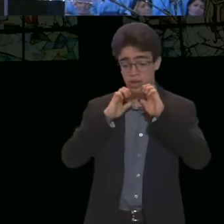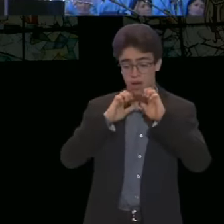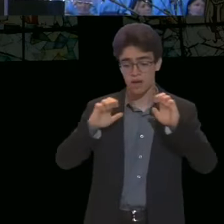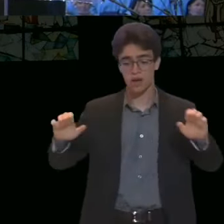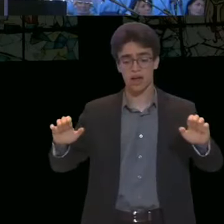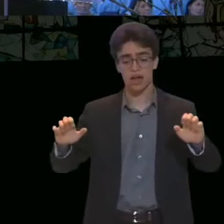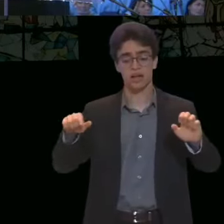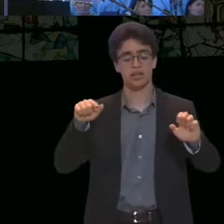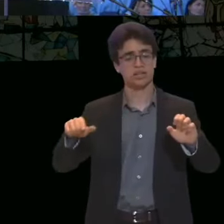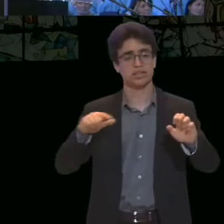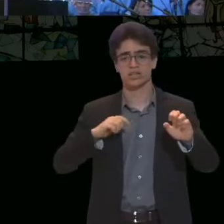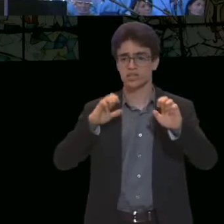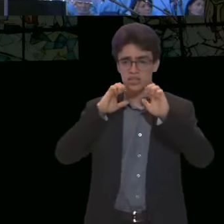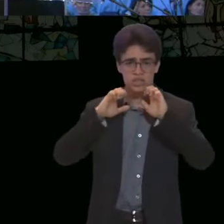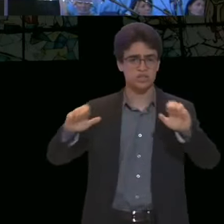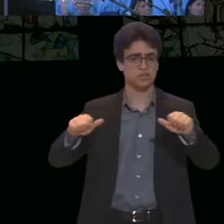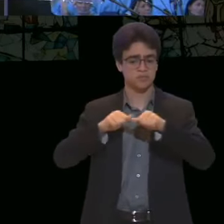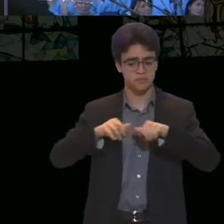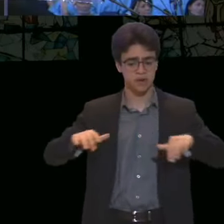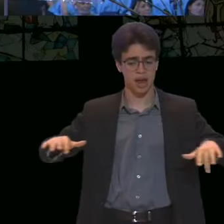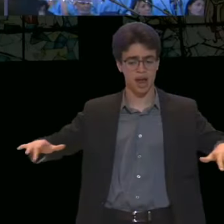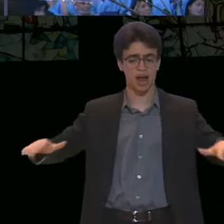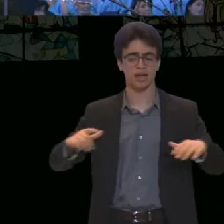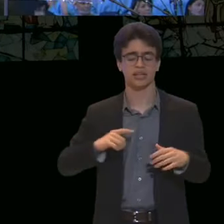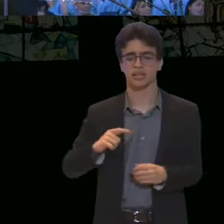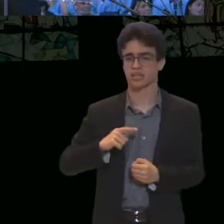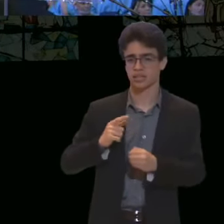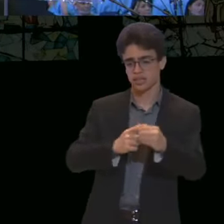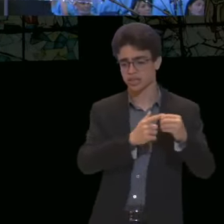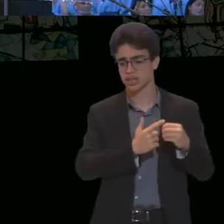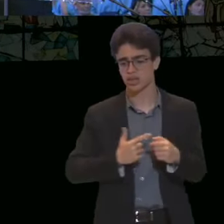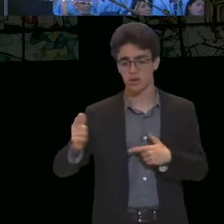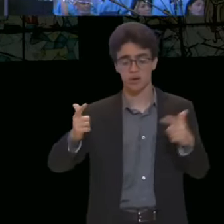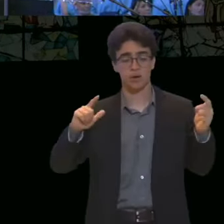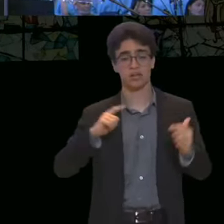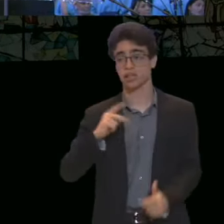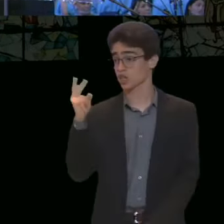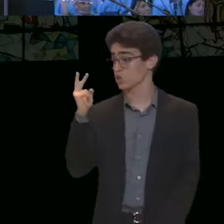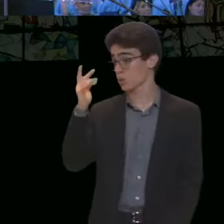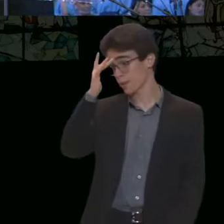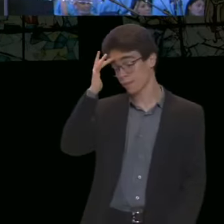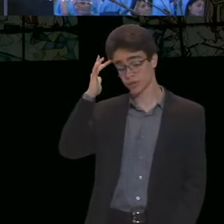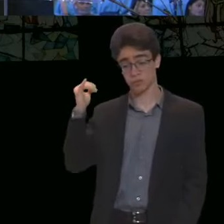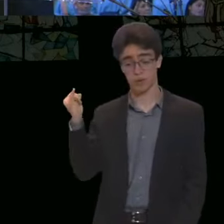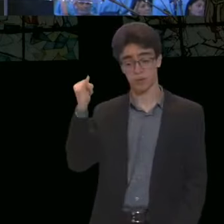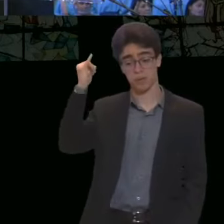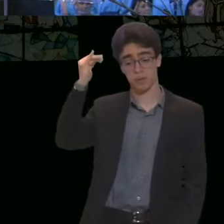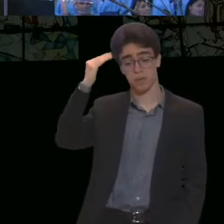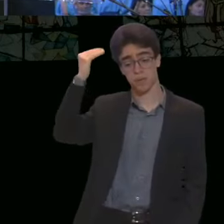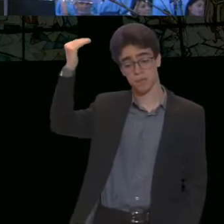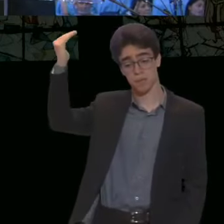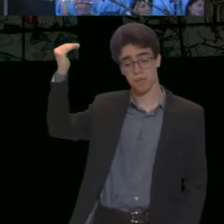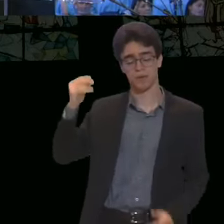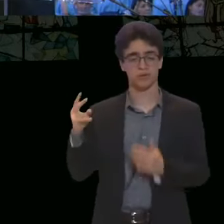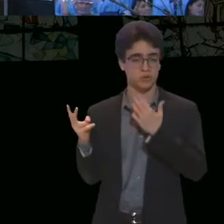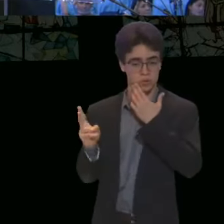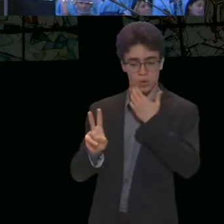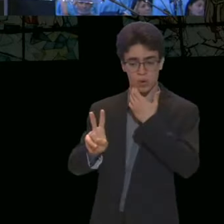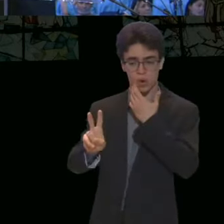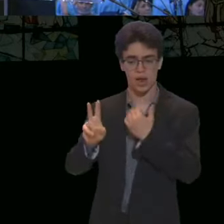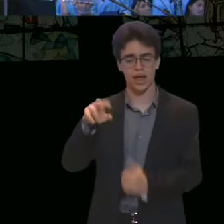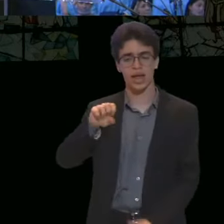dali propagou seu evangelho para outras partes da região, por dois homens muito famosos. E o São